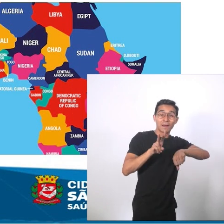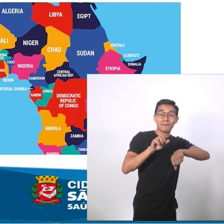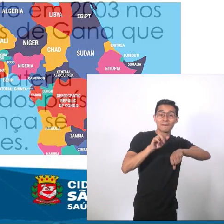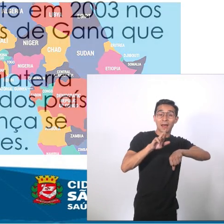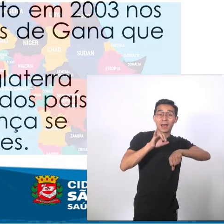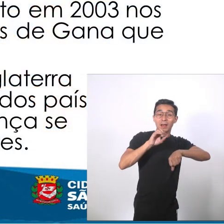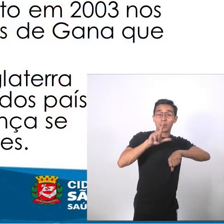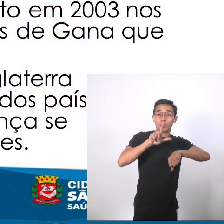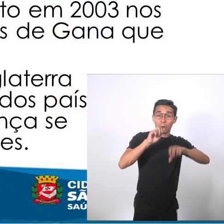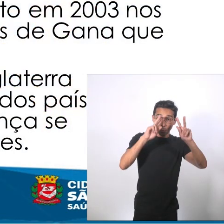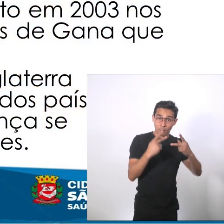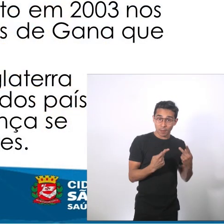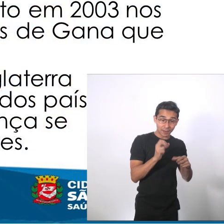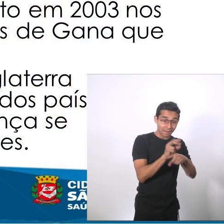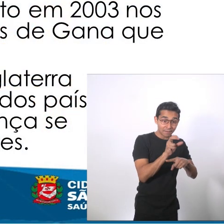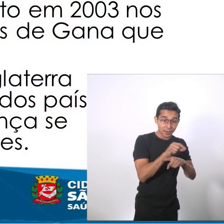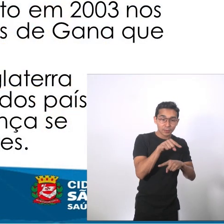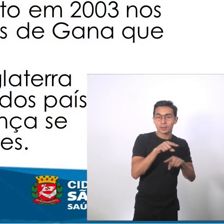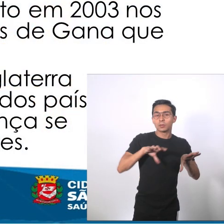Próximo.